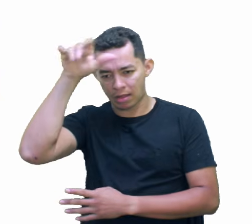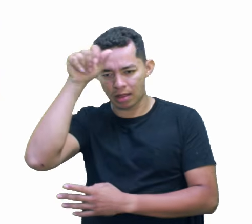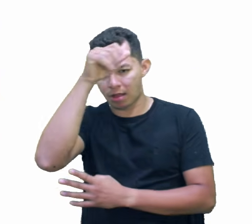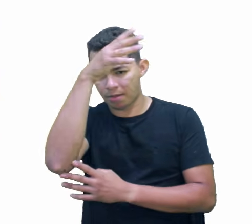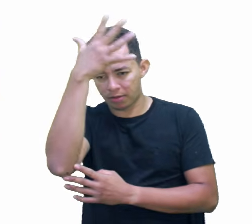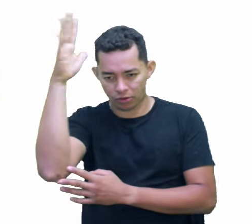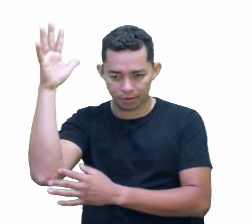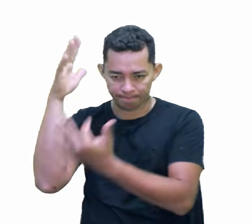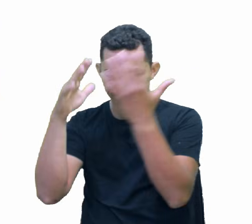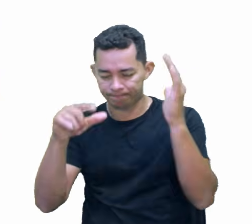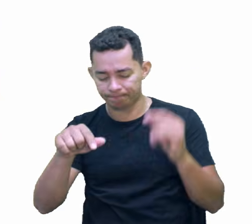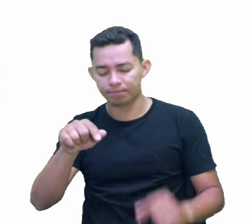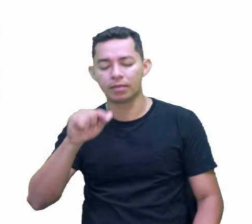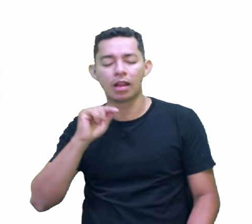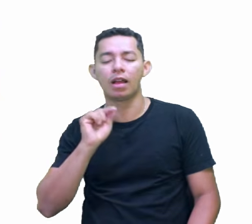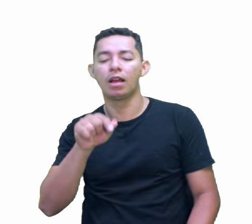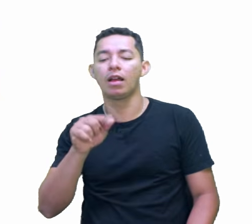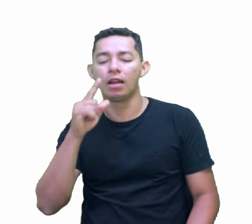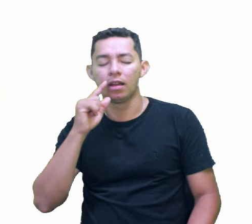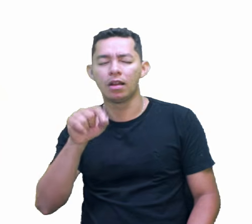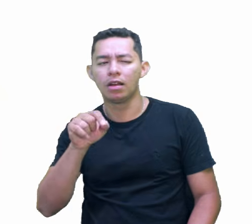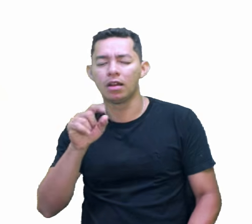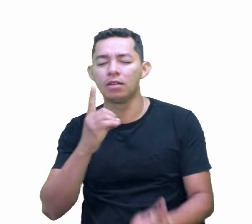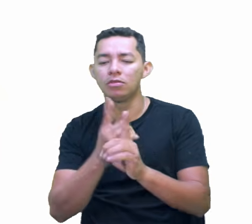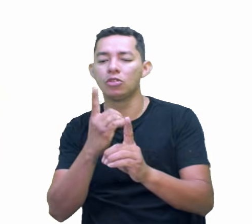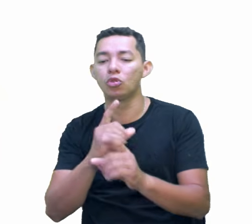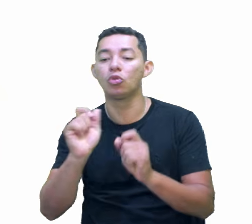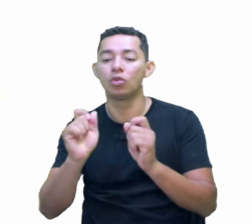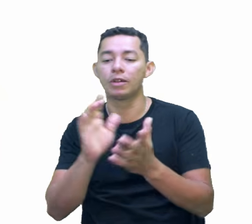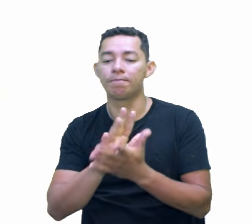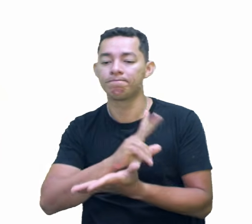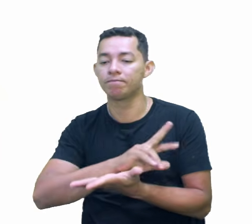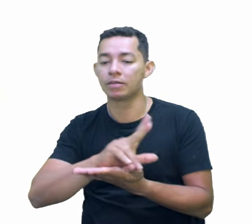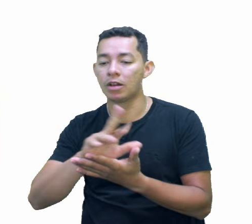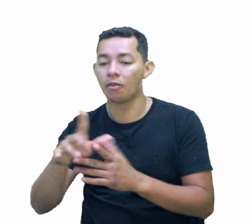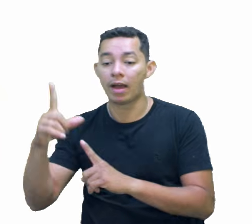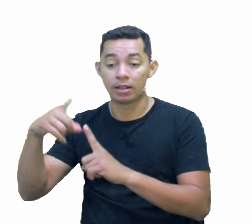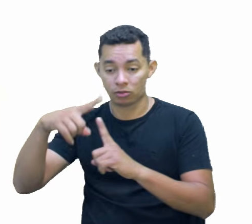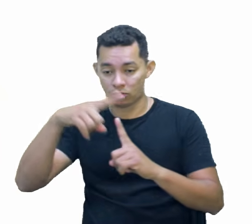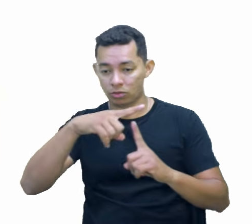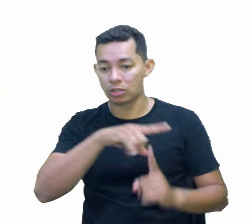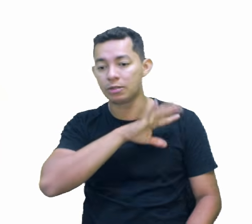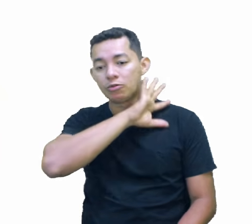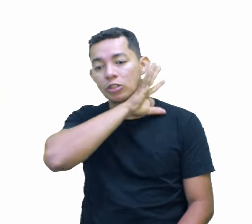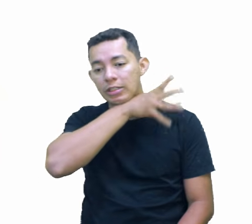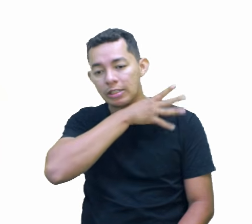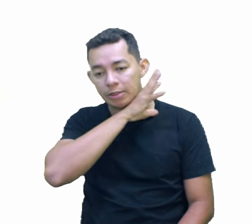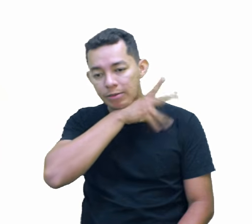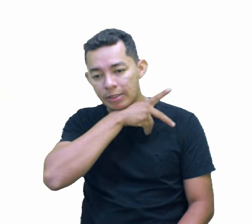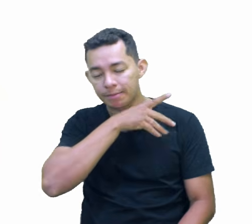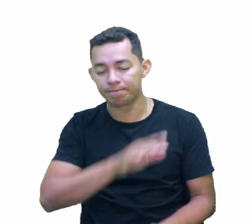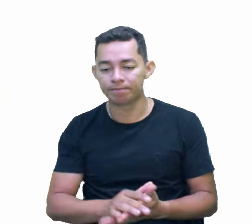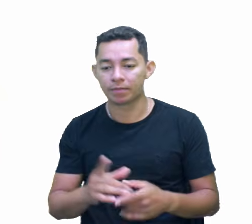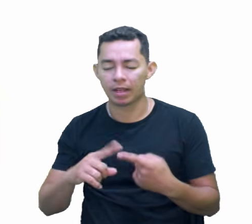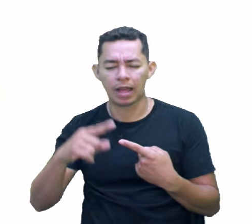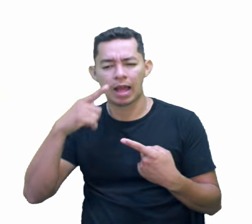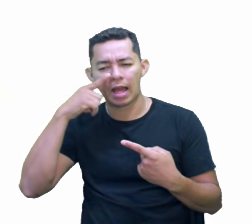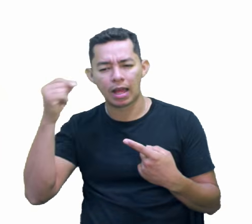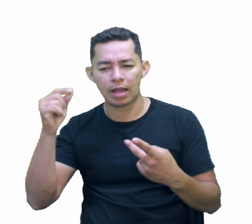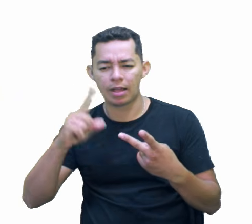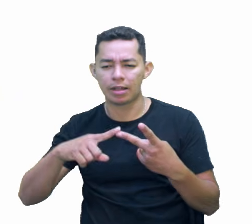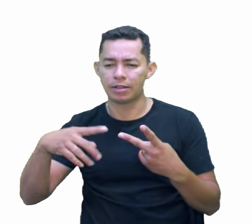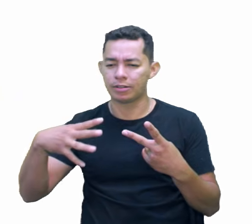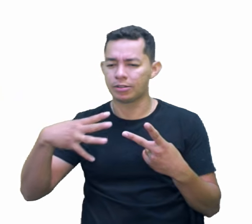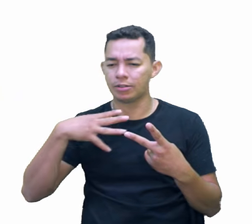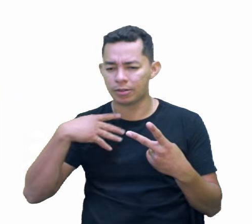com, vamos supor aí, com anfíbios, você vai se deparar com felinos, você vai se deparar